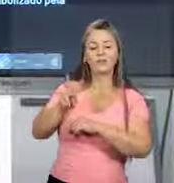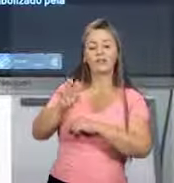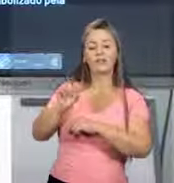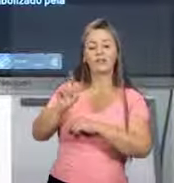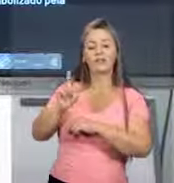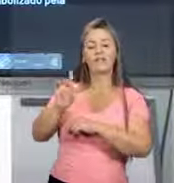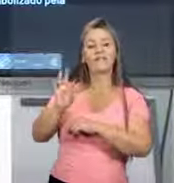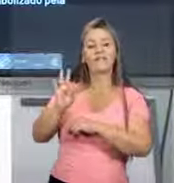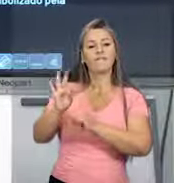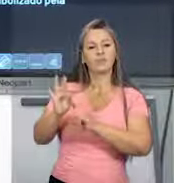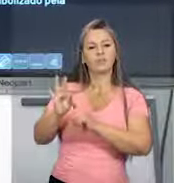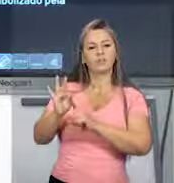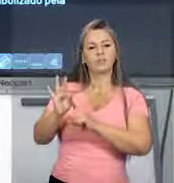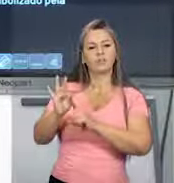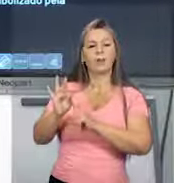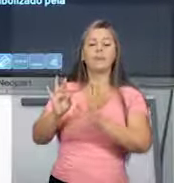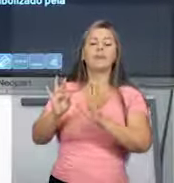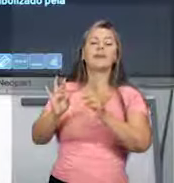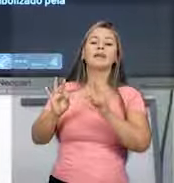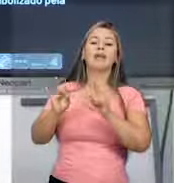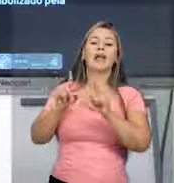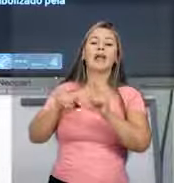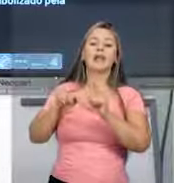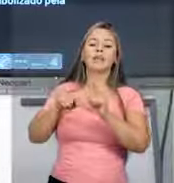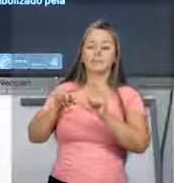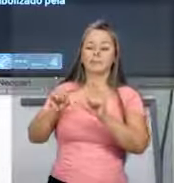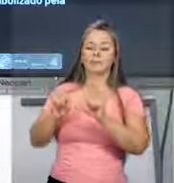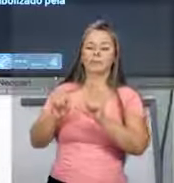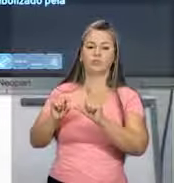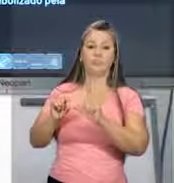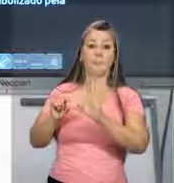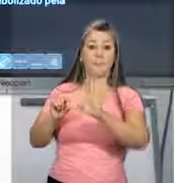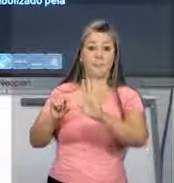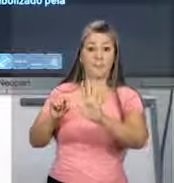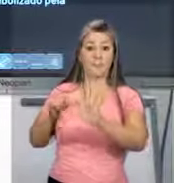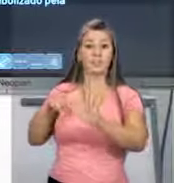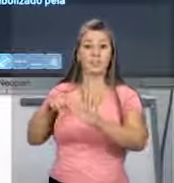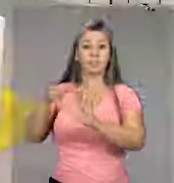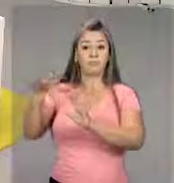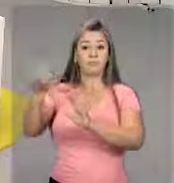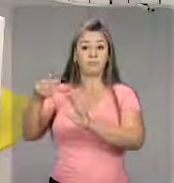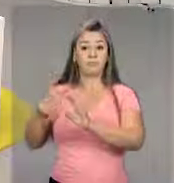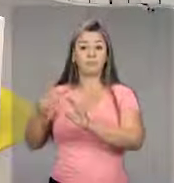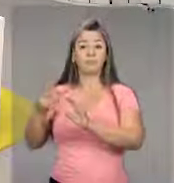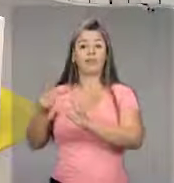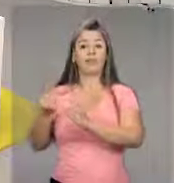vamos escrever com letra minúscula, mas a simbologia é com letra maiúscula.